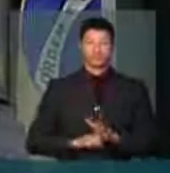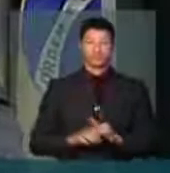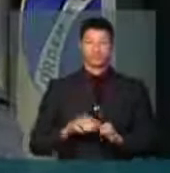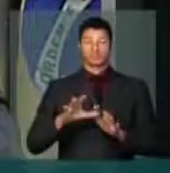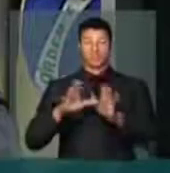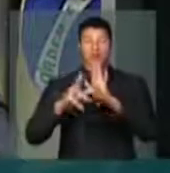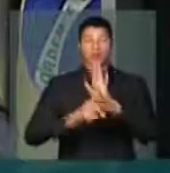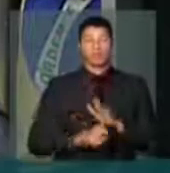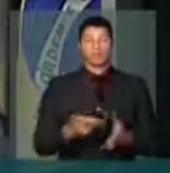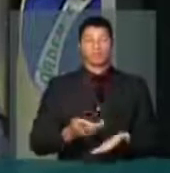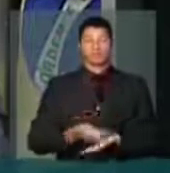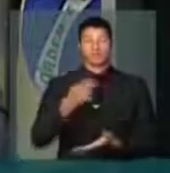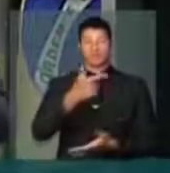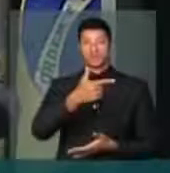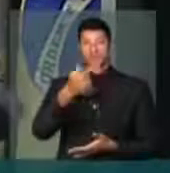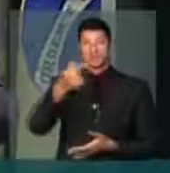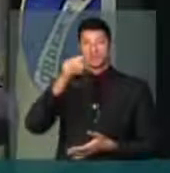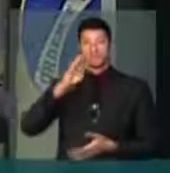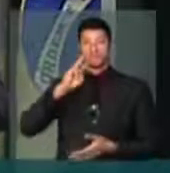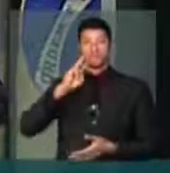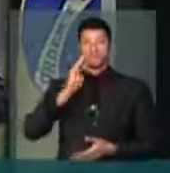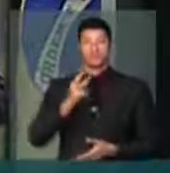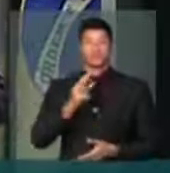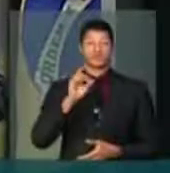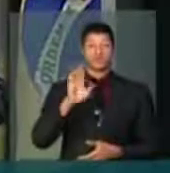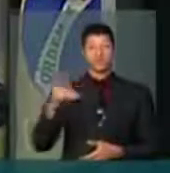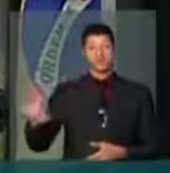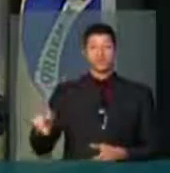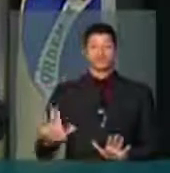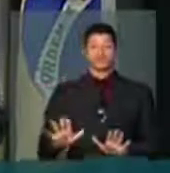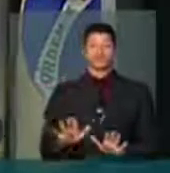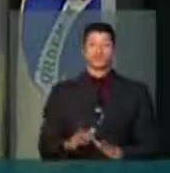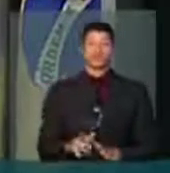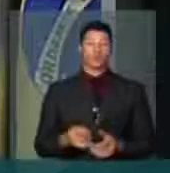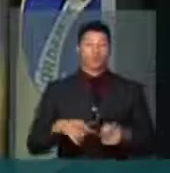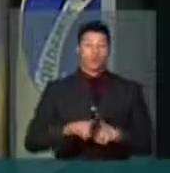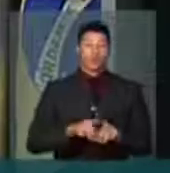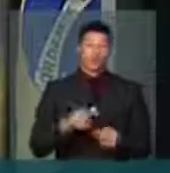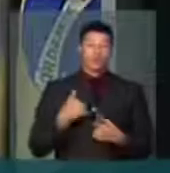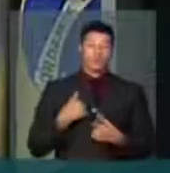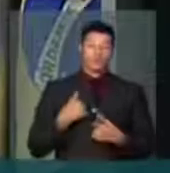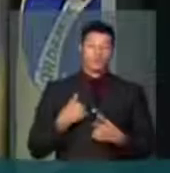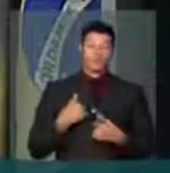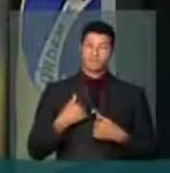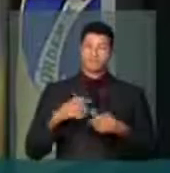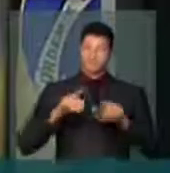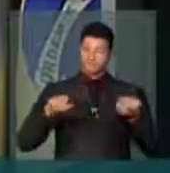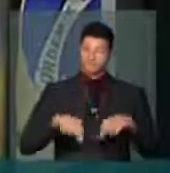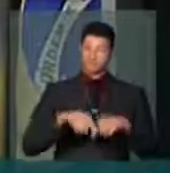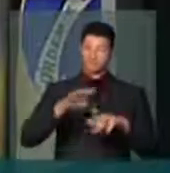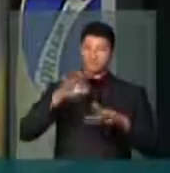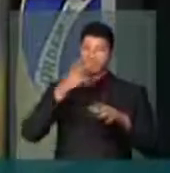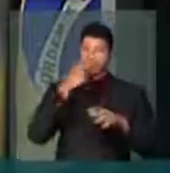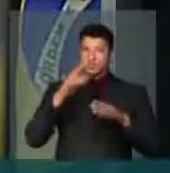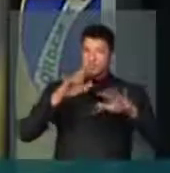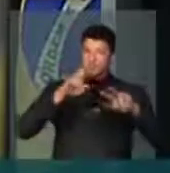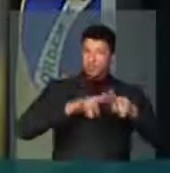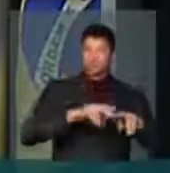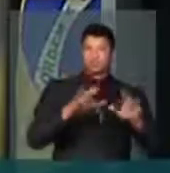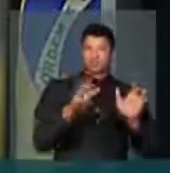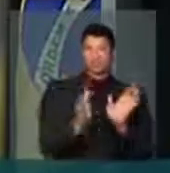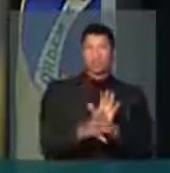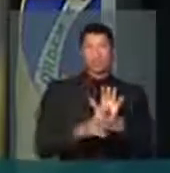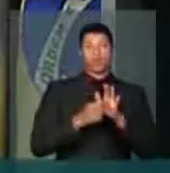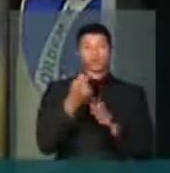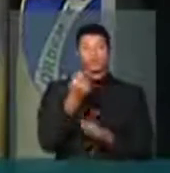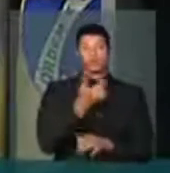da roubalheira da Petrobras, 27 milhões, só delas. Portanto, é um esquema de uma quadrilha roubando dinheiro